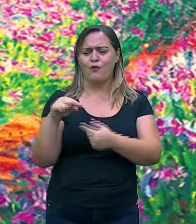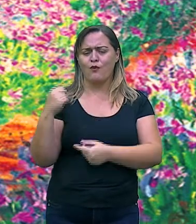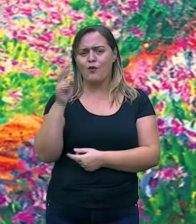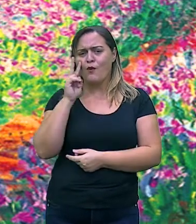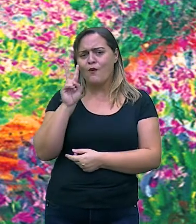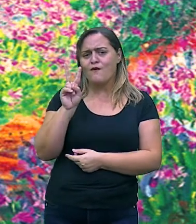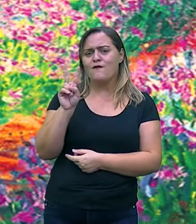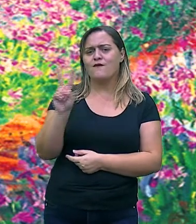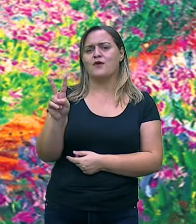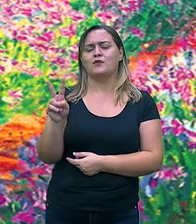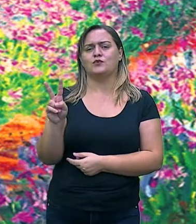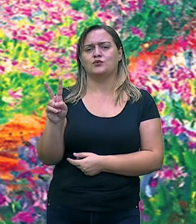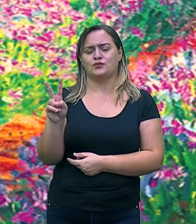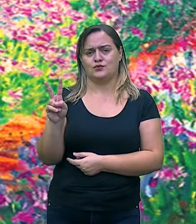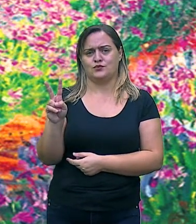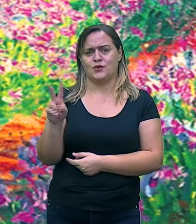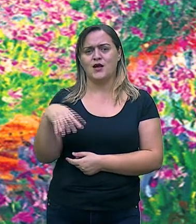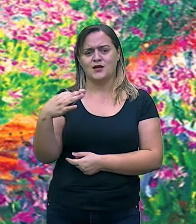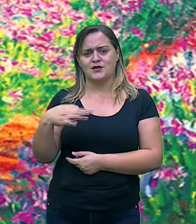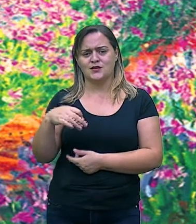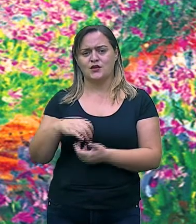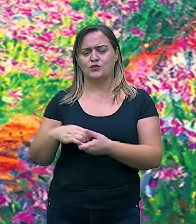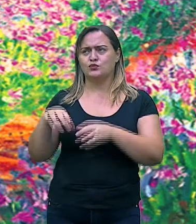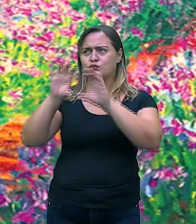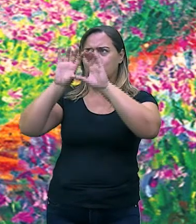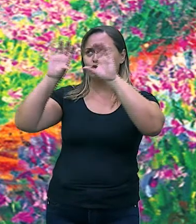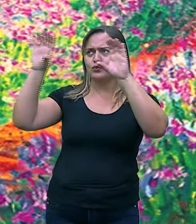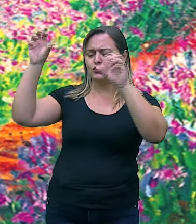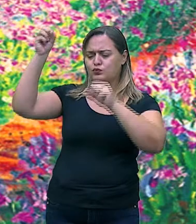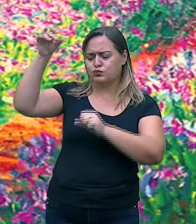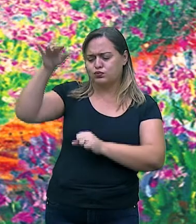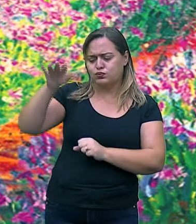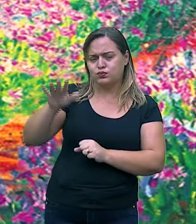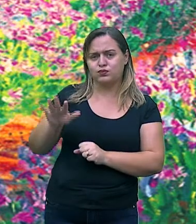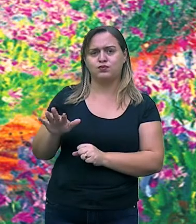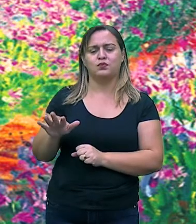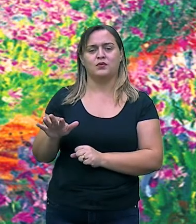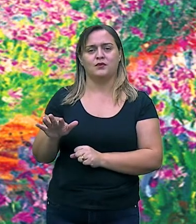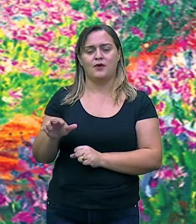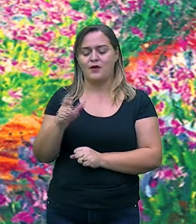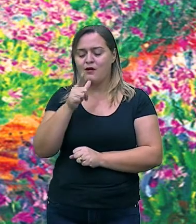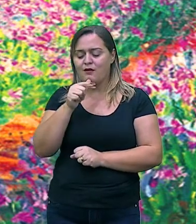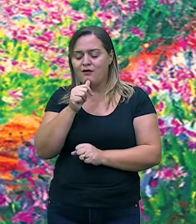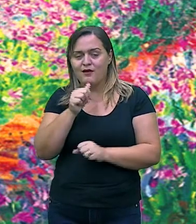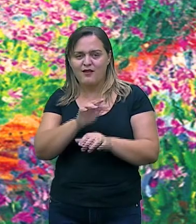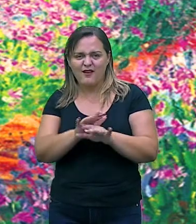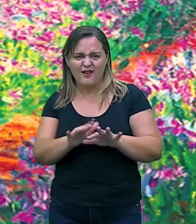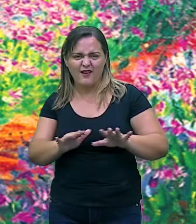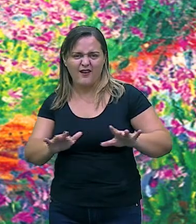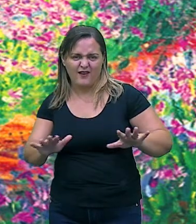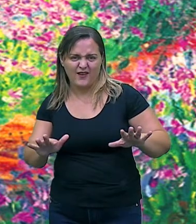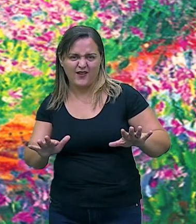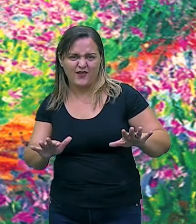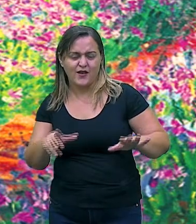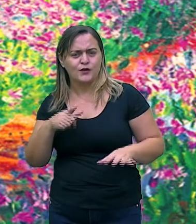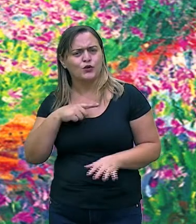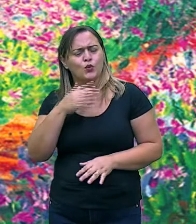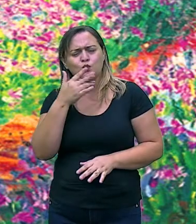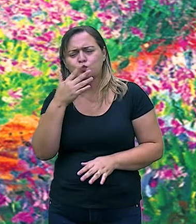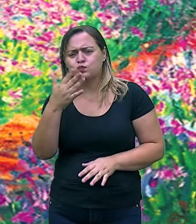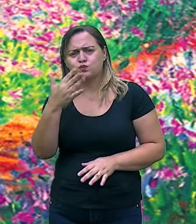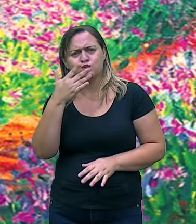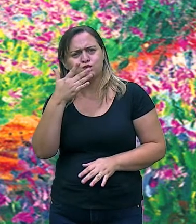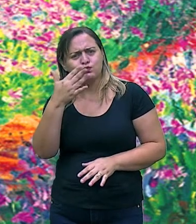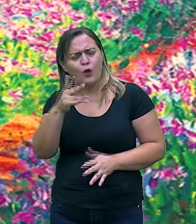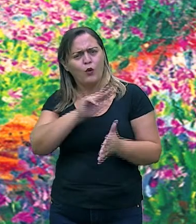do céu, das plantas e na água. Você observou quantas cores diferentes Monet usou para